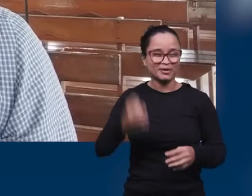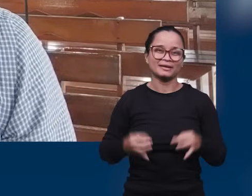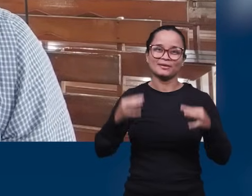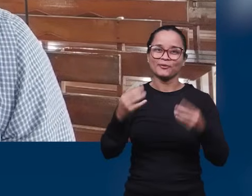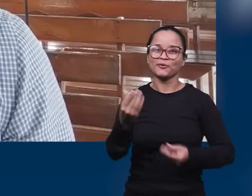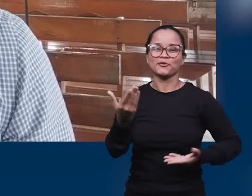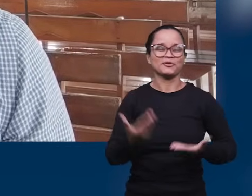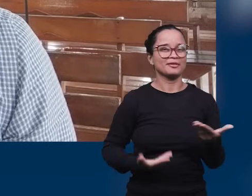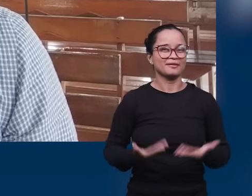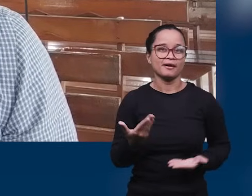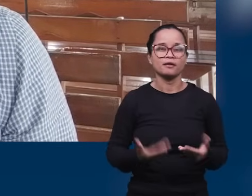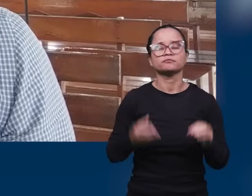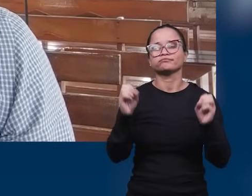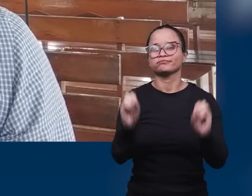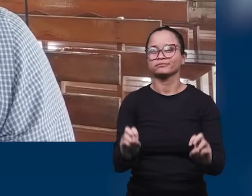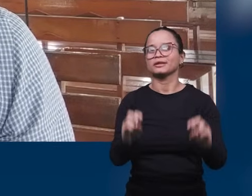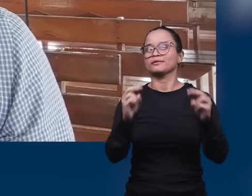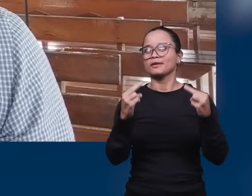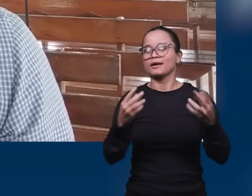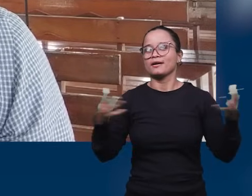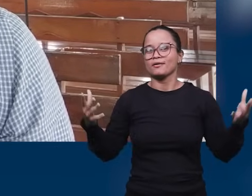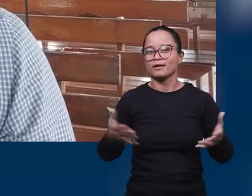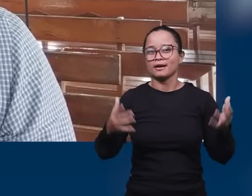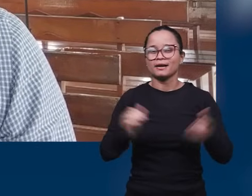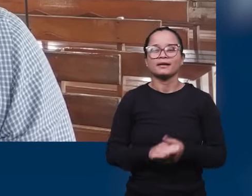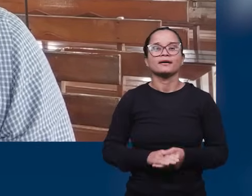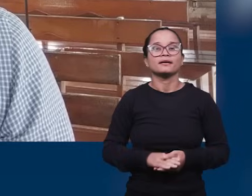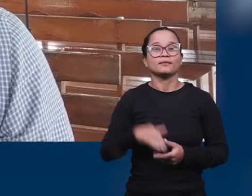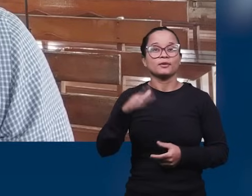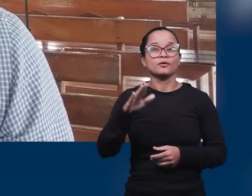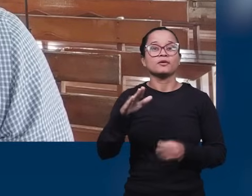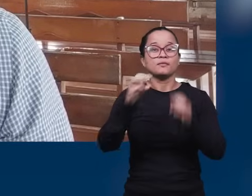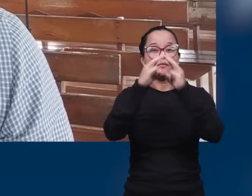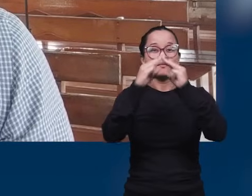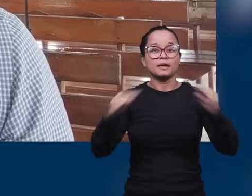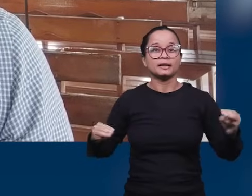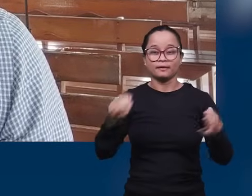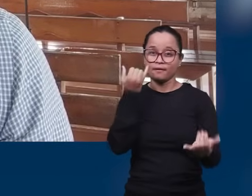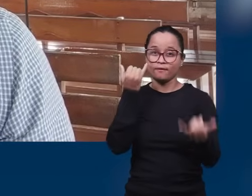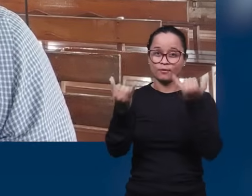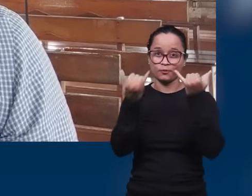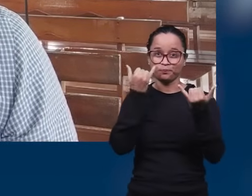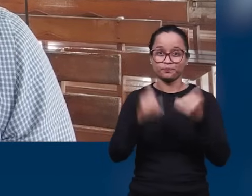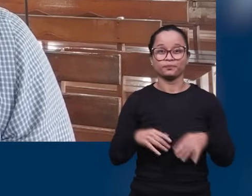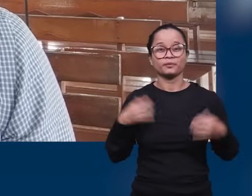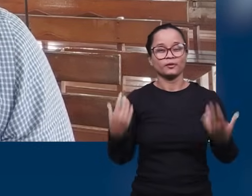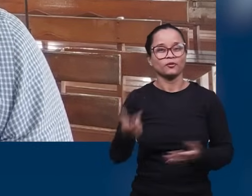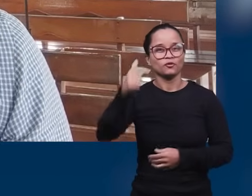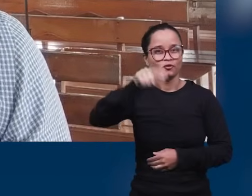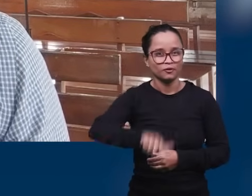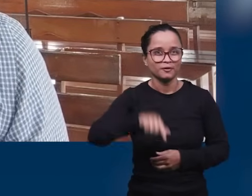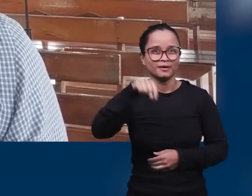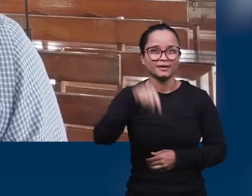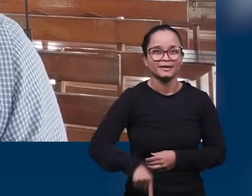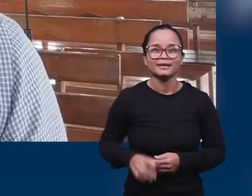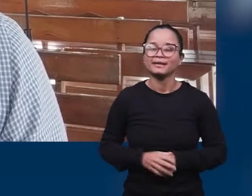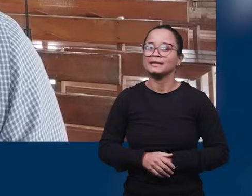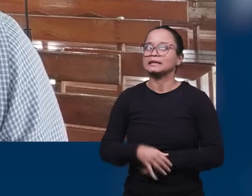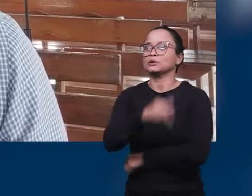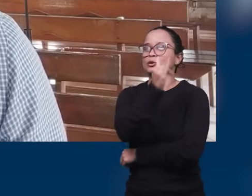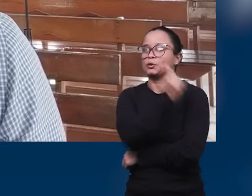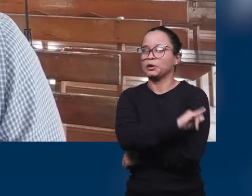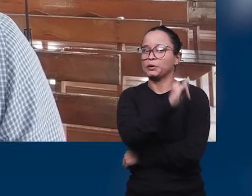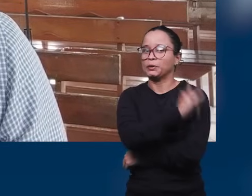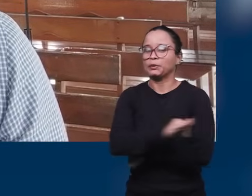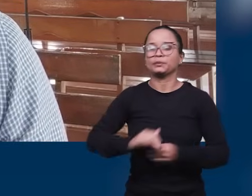a todos os nossos irmãos que nos acompanham em mais essa edição do Manaim News. Falamos aqui de volta da Baixada